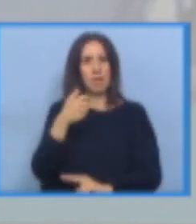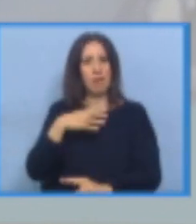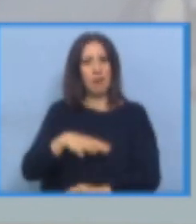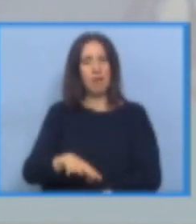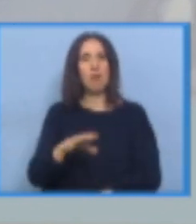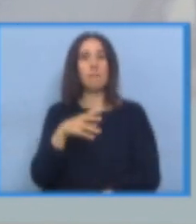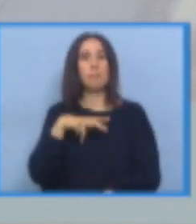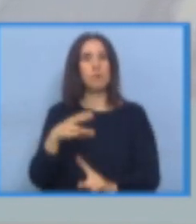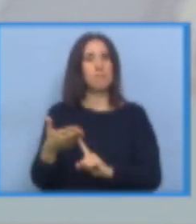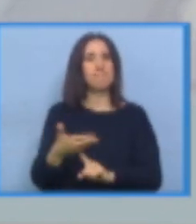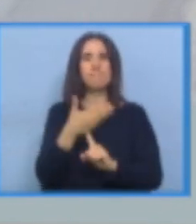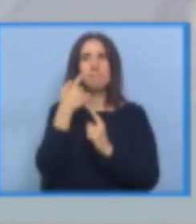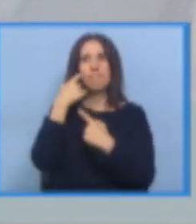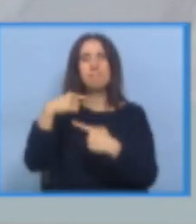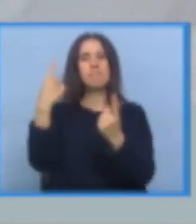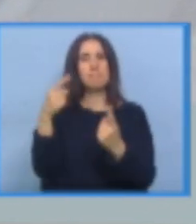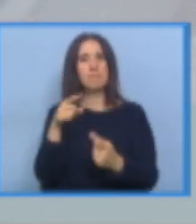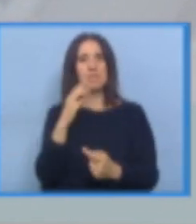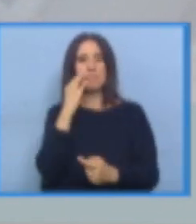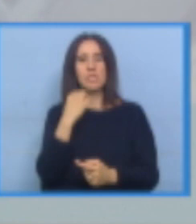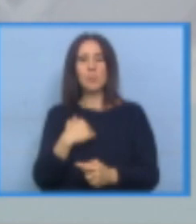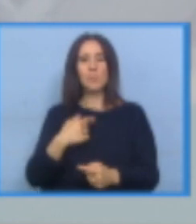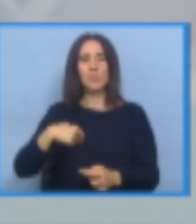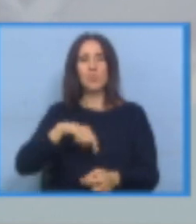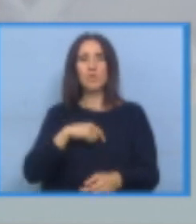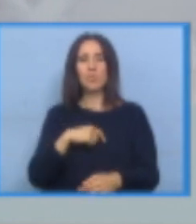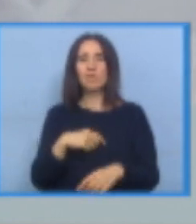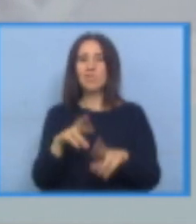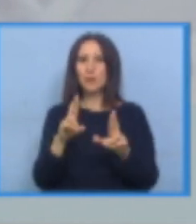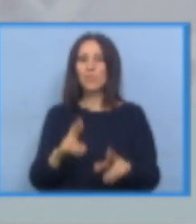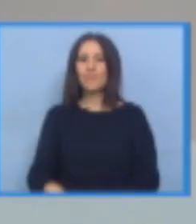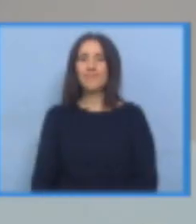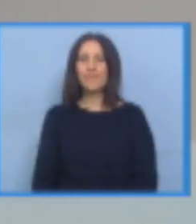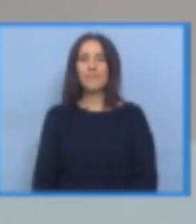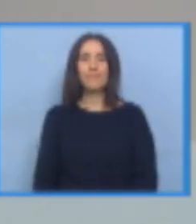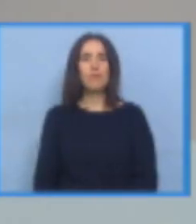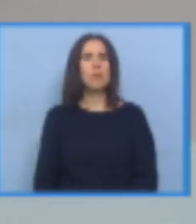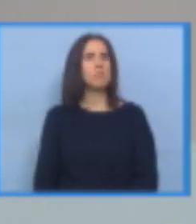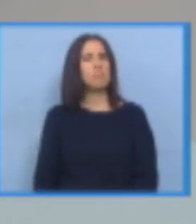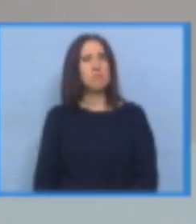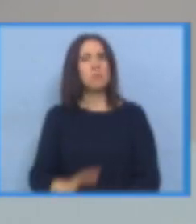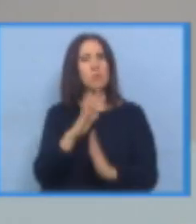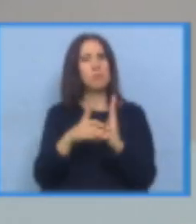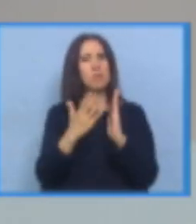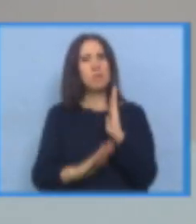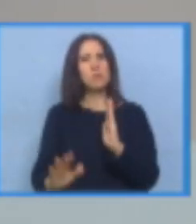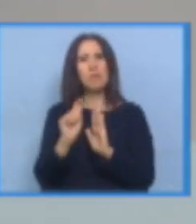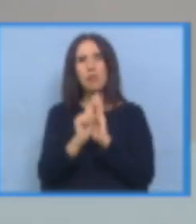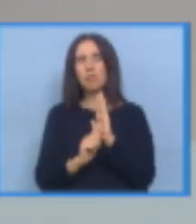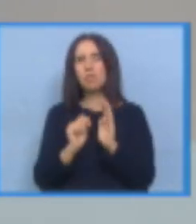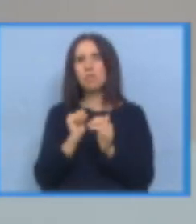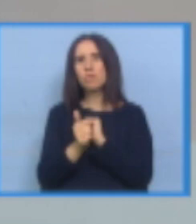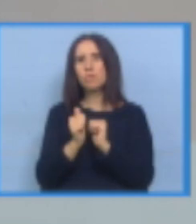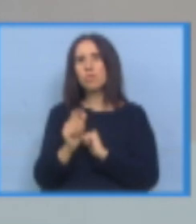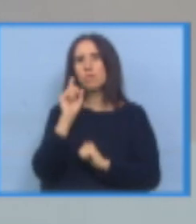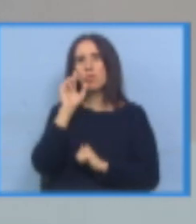o nome de Portugal bem alto. É esse, eu acho, o nosso desejo. Que papel pode ter o Plano Nacional de Ética no Desporto para que, de